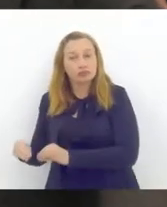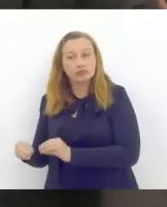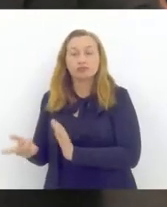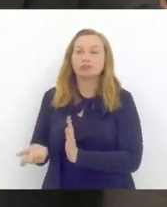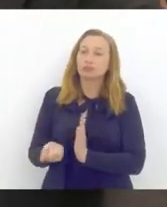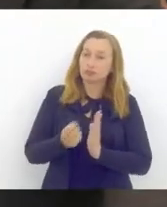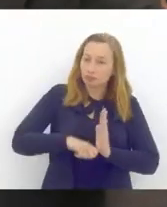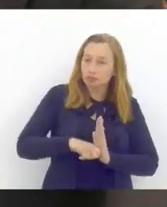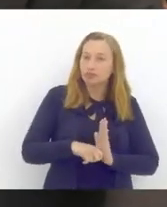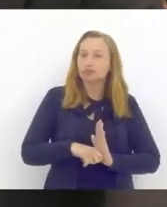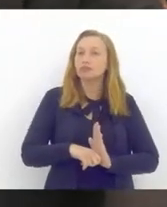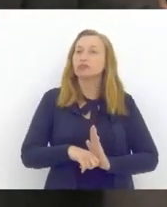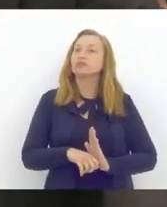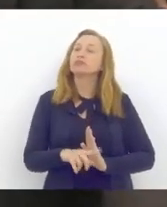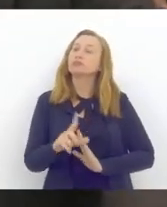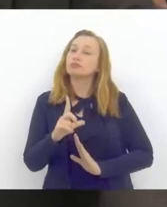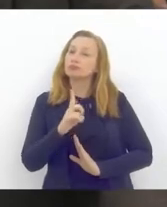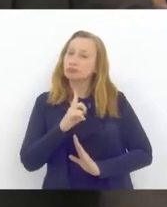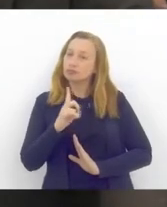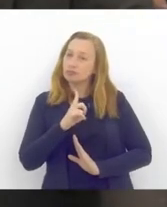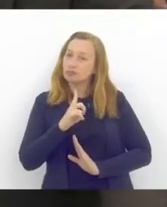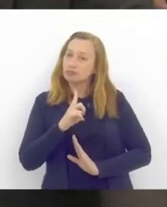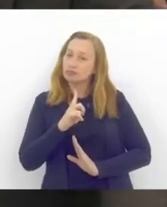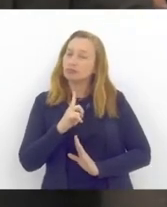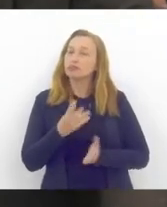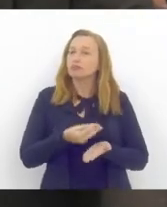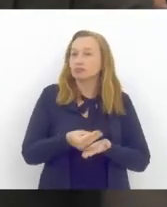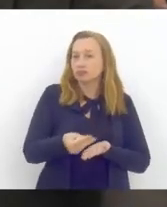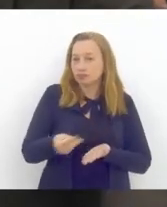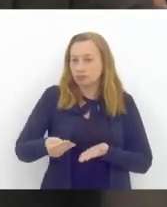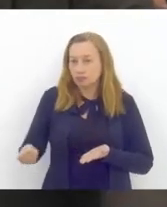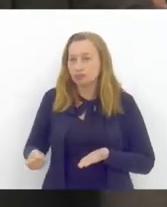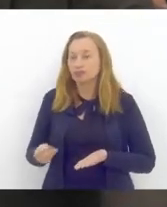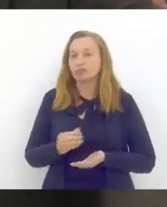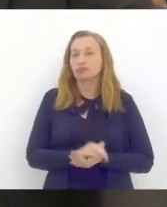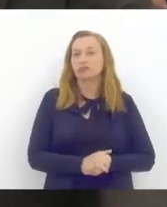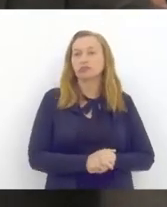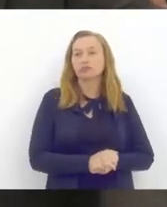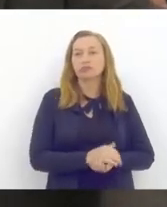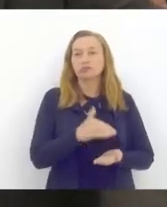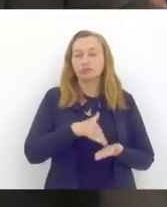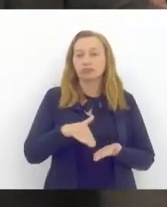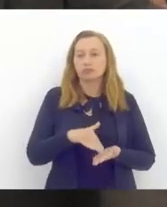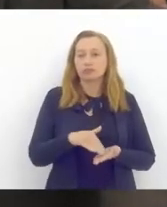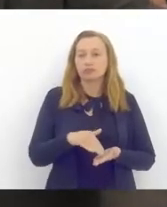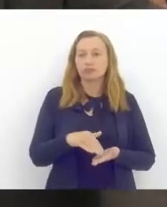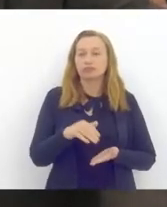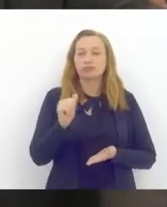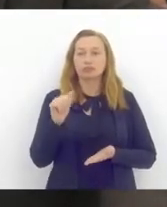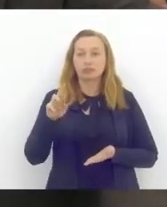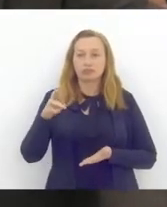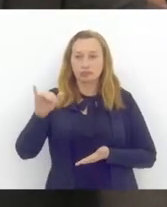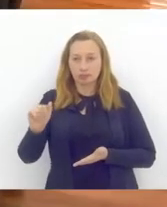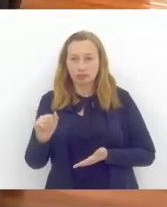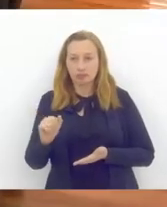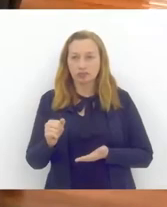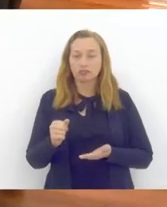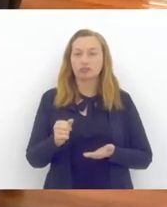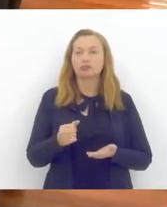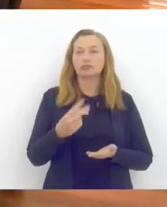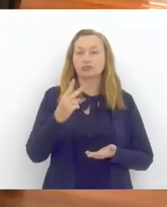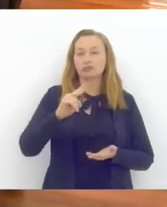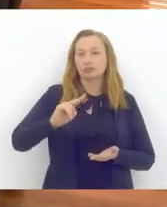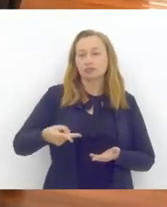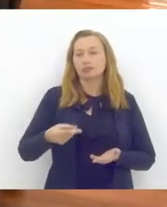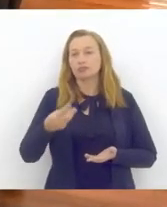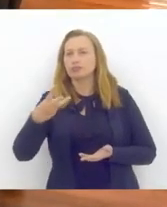têm justamente essa função de redistribuição de renda. Secretária Andréa, a senhora disse 2 bilhões em 30, é o que recebe hoje. É.